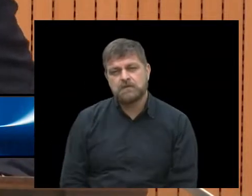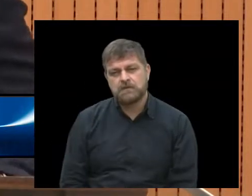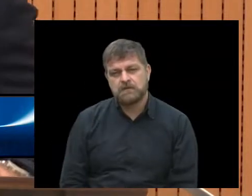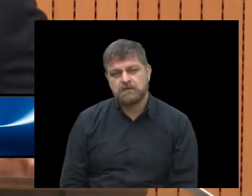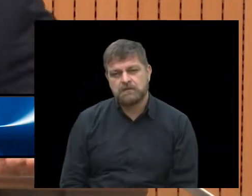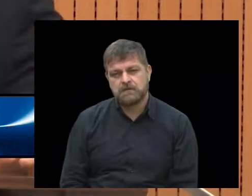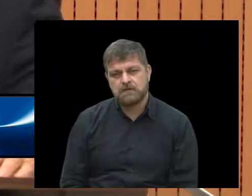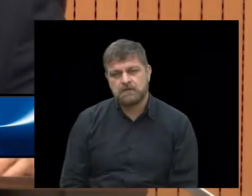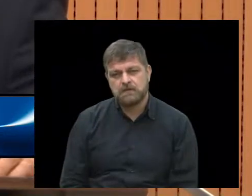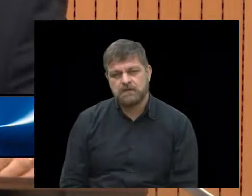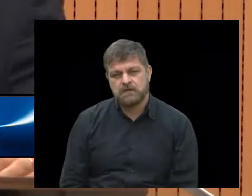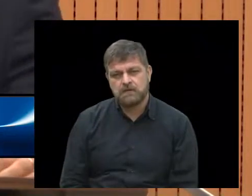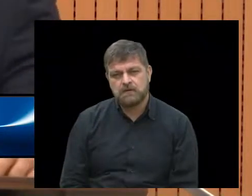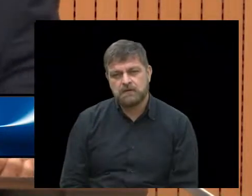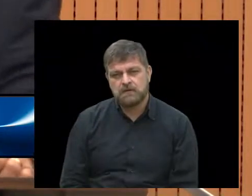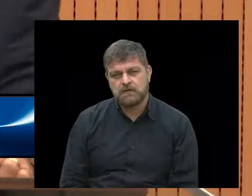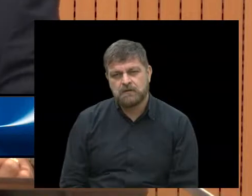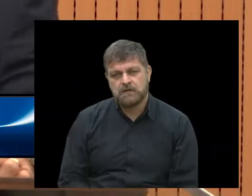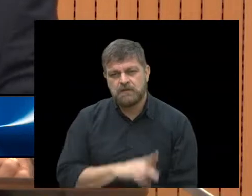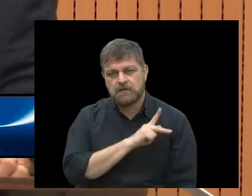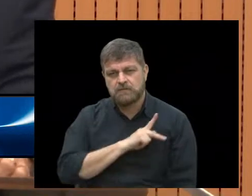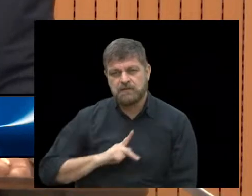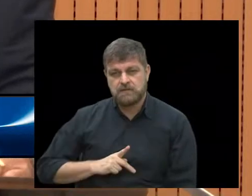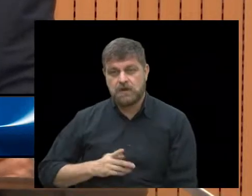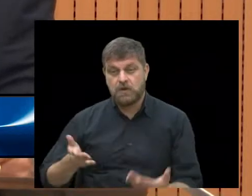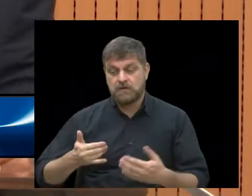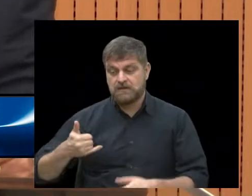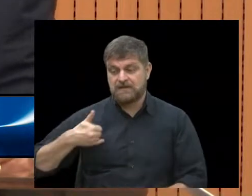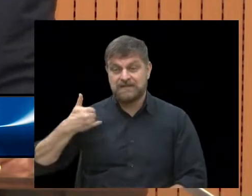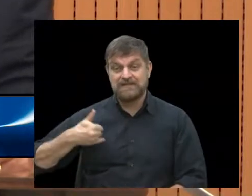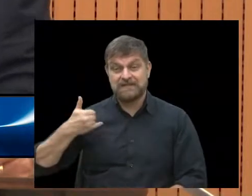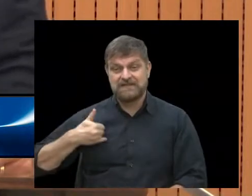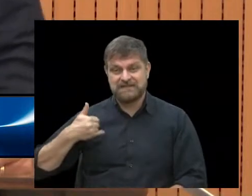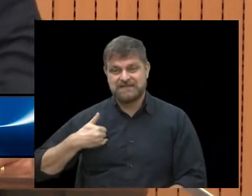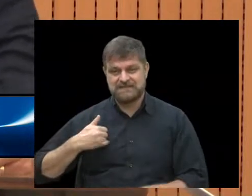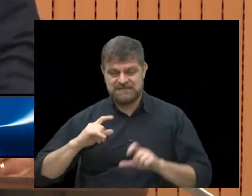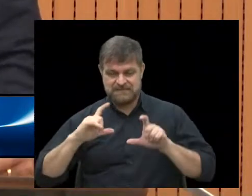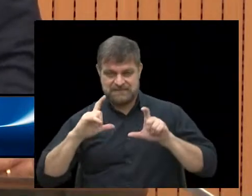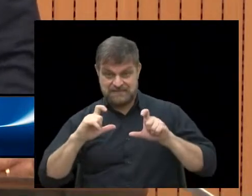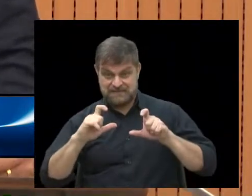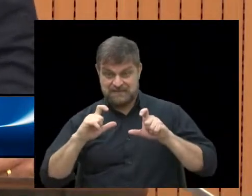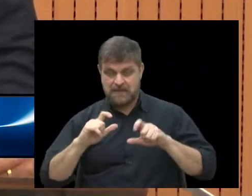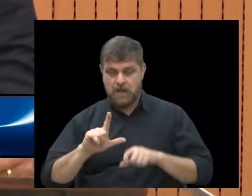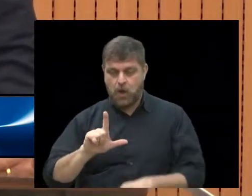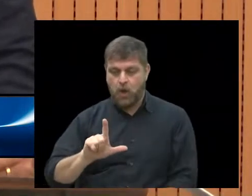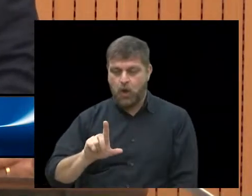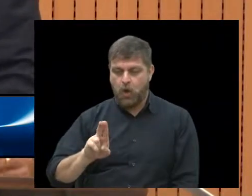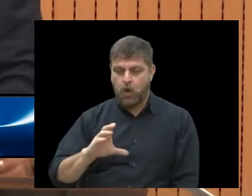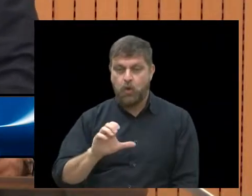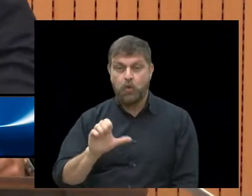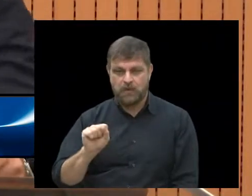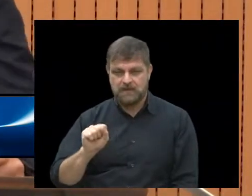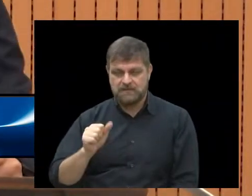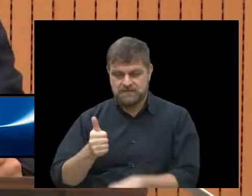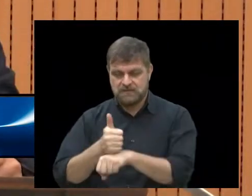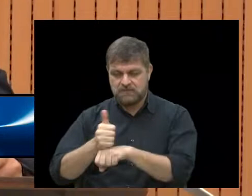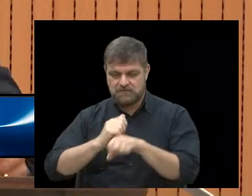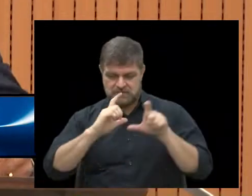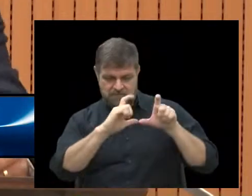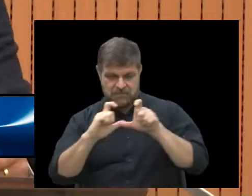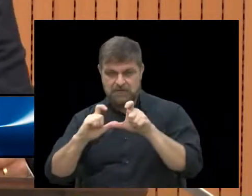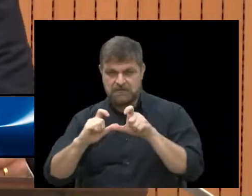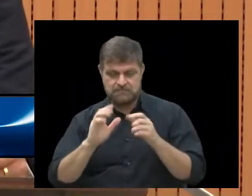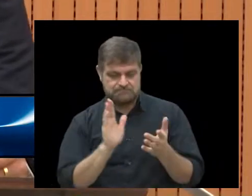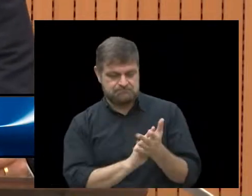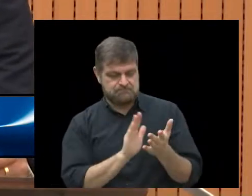Lucas, o presidente, aniversário do nosso querido Lucas da TV Câmara, parabéns pelo seu